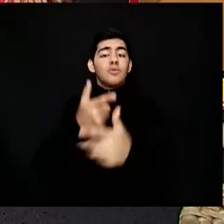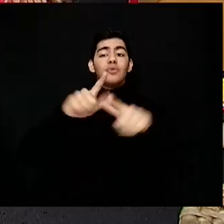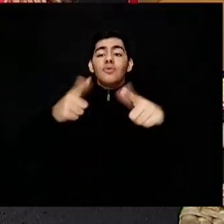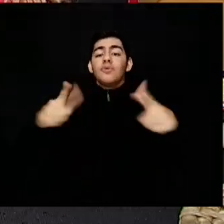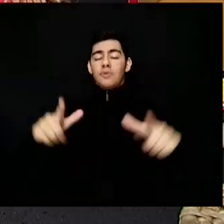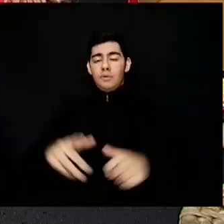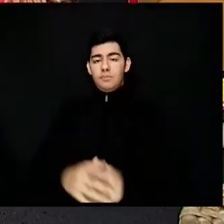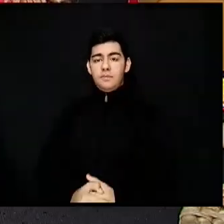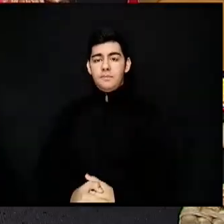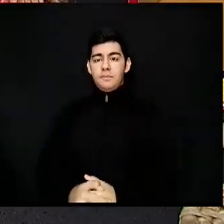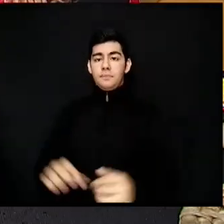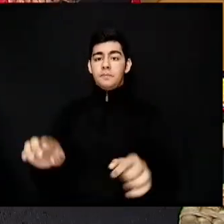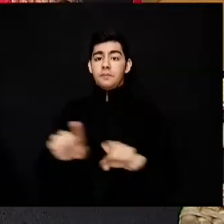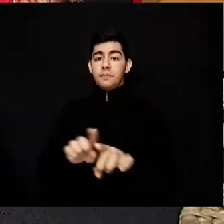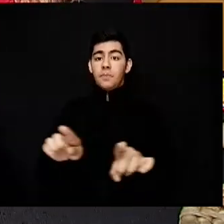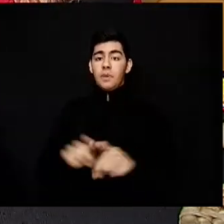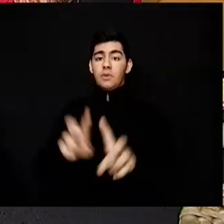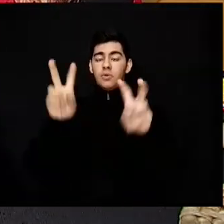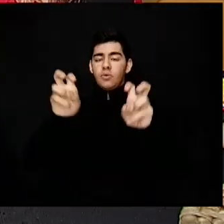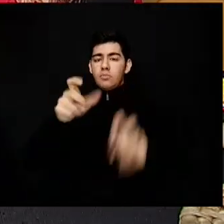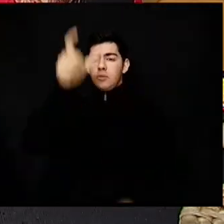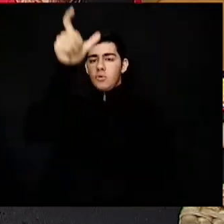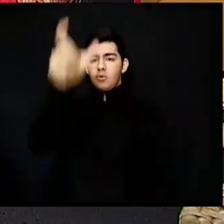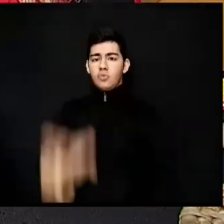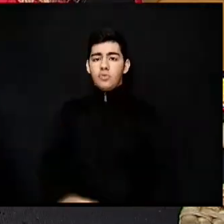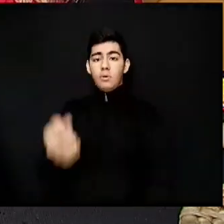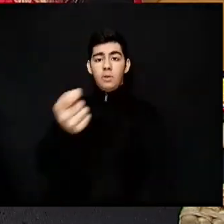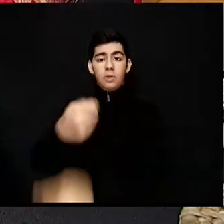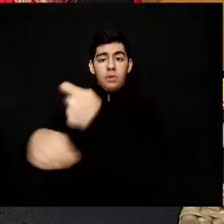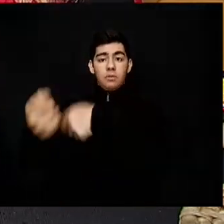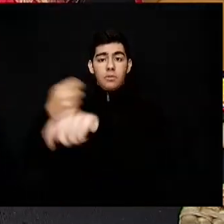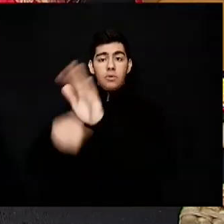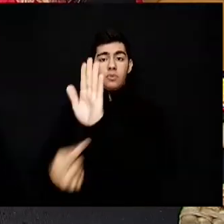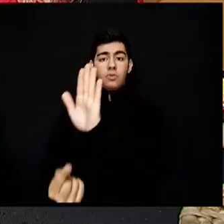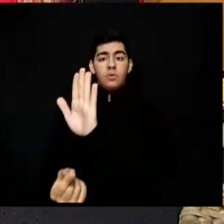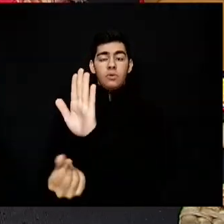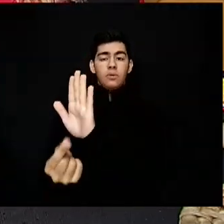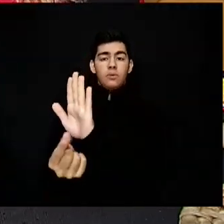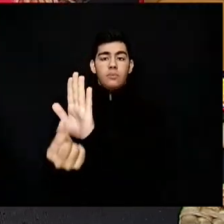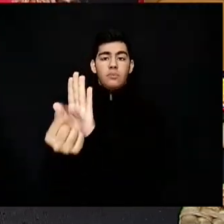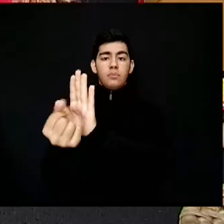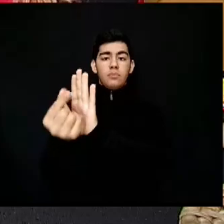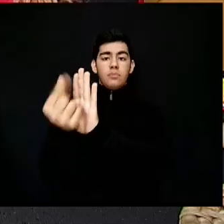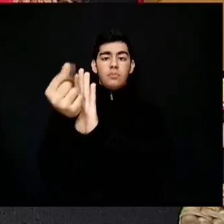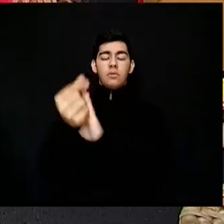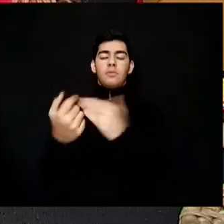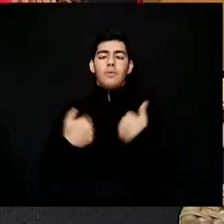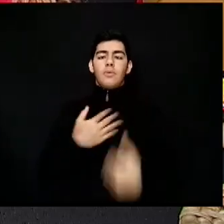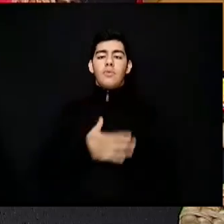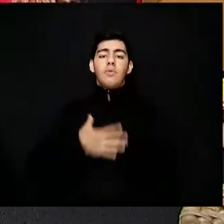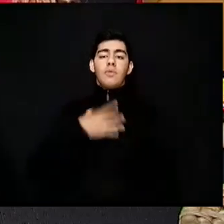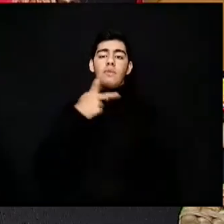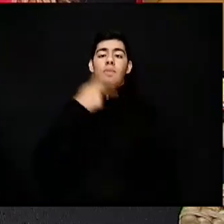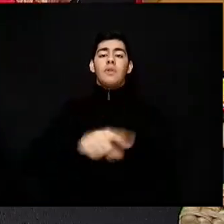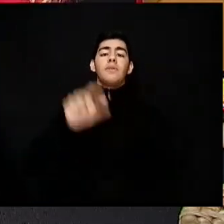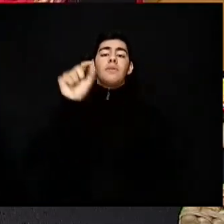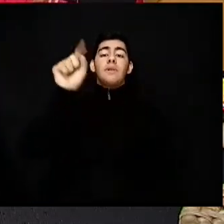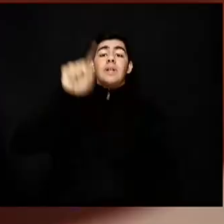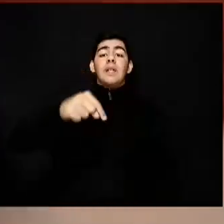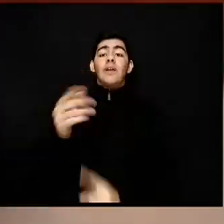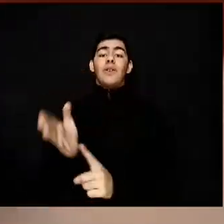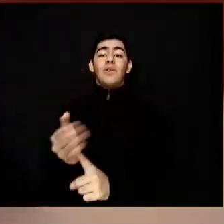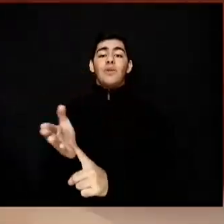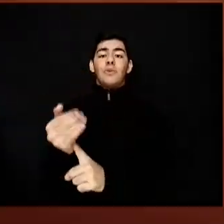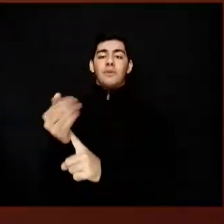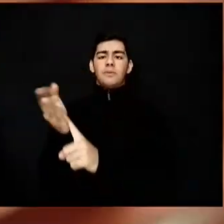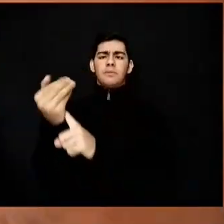do empreendedorismo. Porque o empreendedorismo, eu gosto de falar que é uma tecnologia afroancestral.